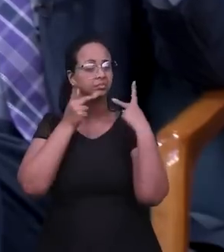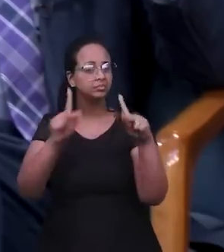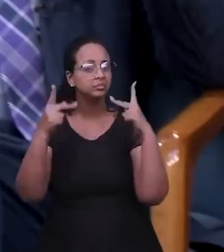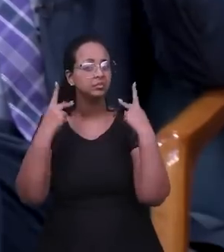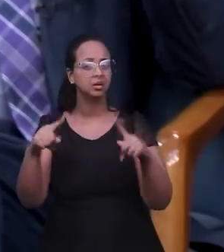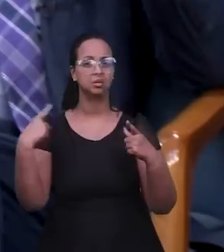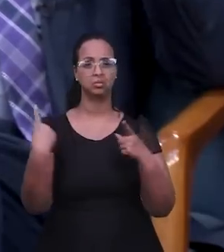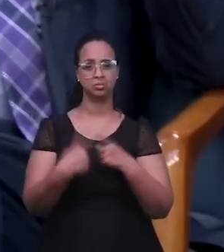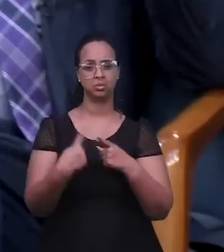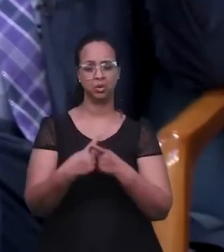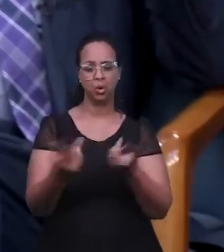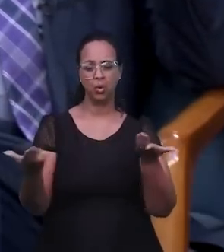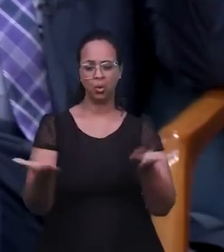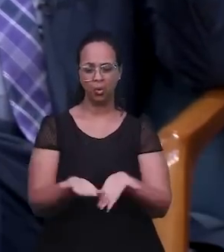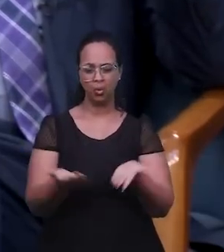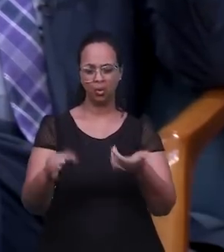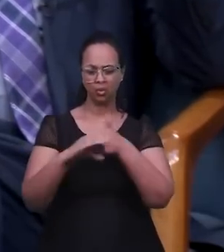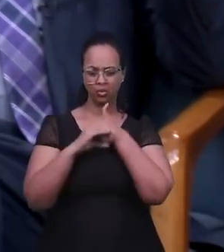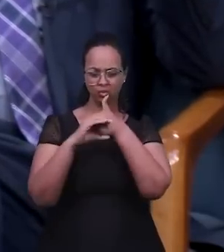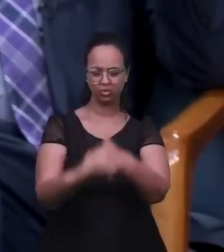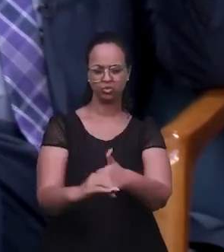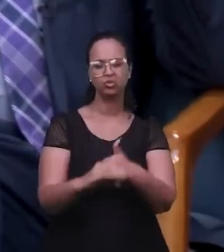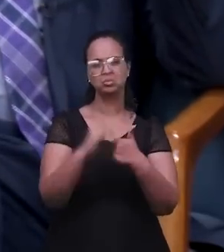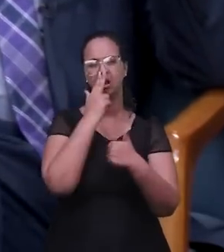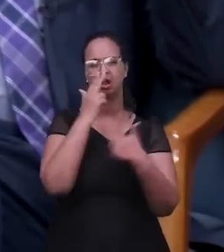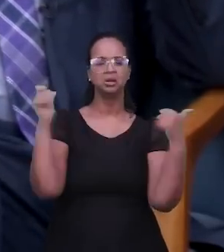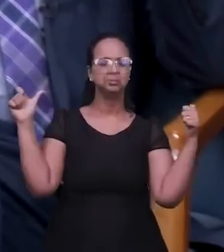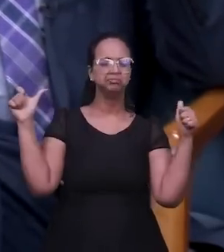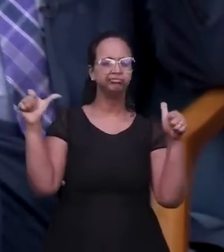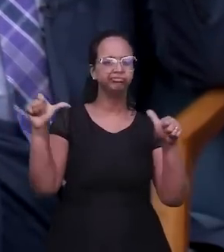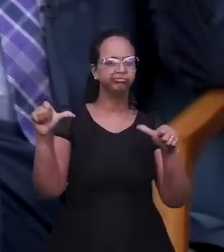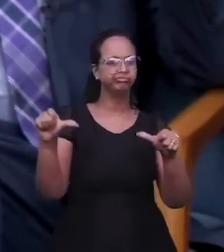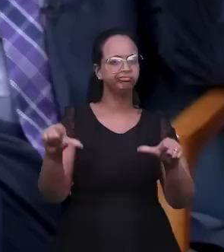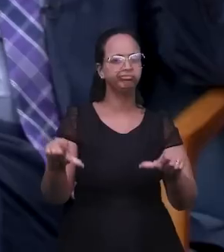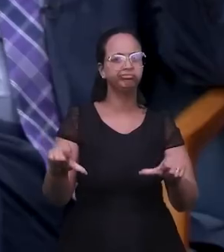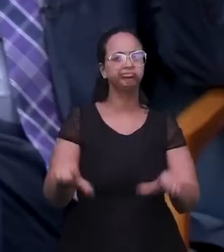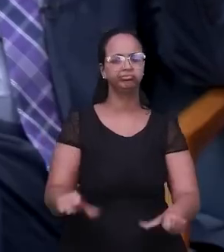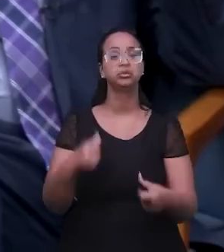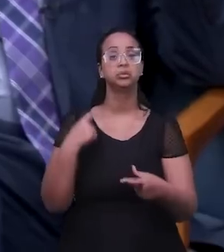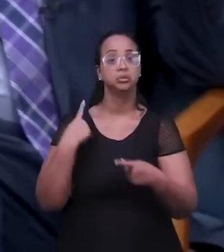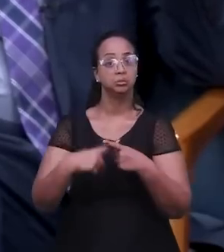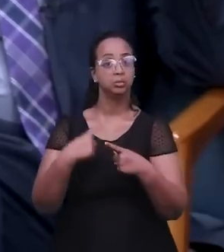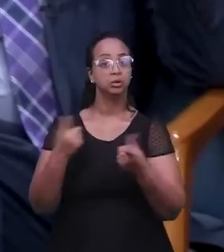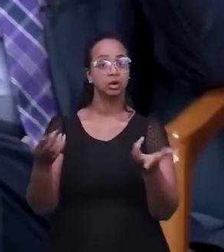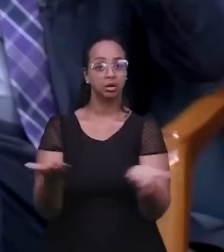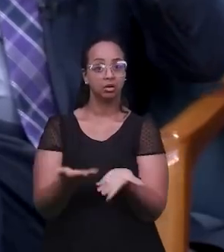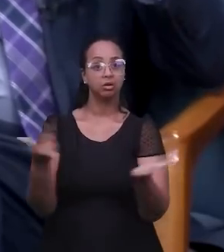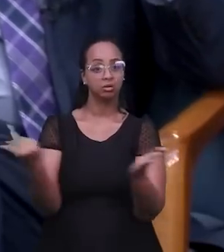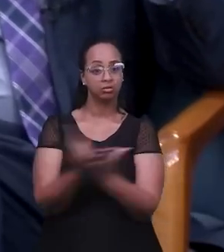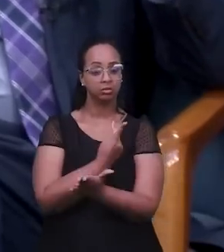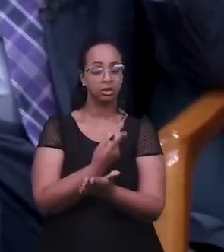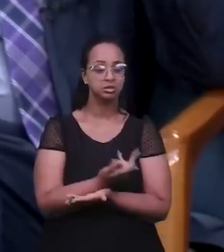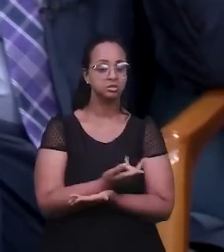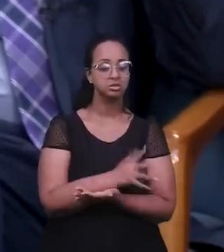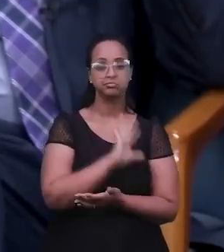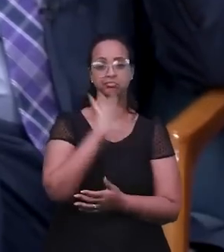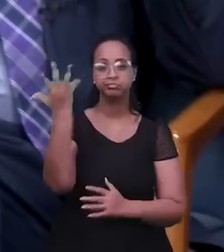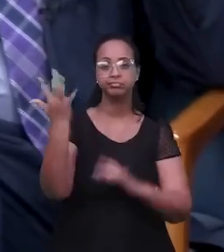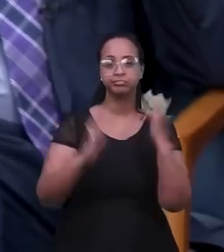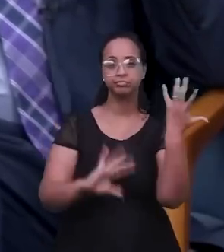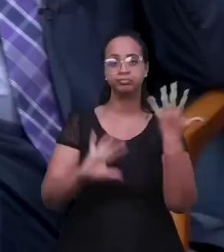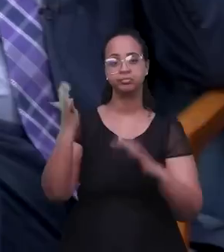eventos nossos. Por que a situação do cristianismo hoje é dramática? Por quê? Exatamente porque isso